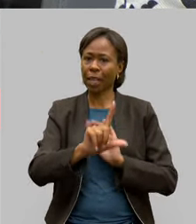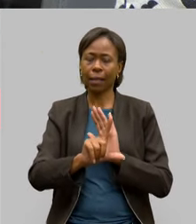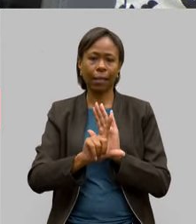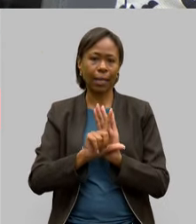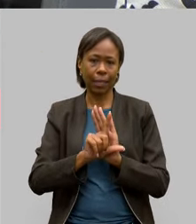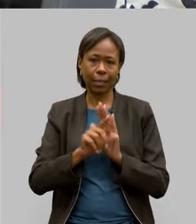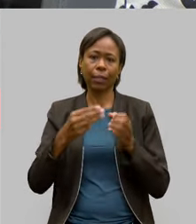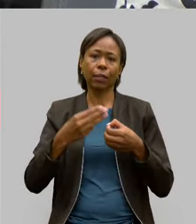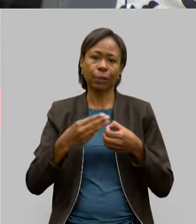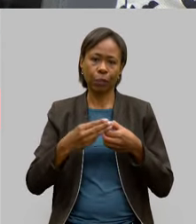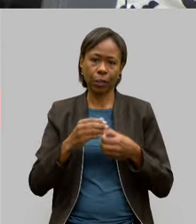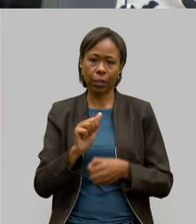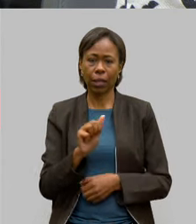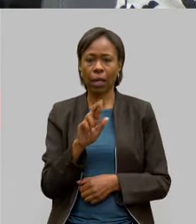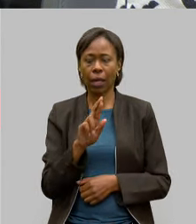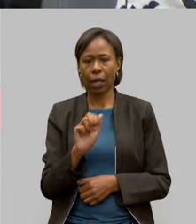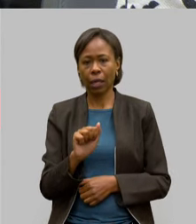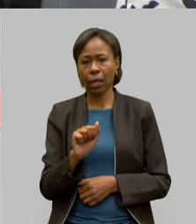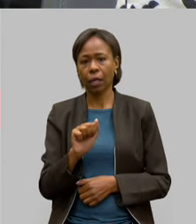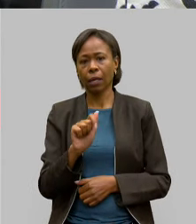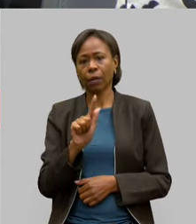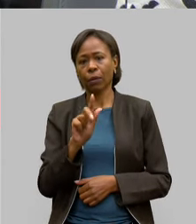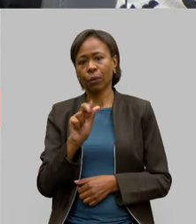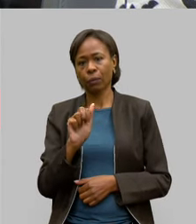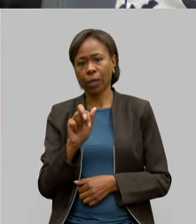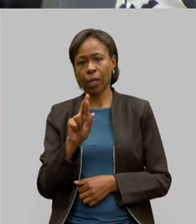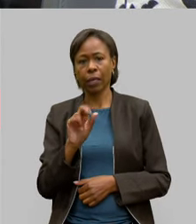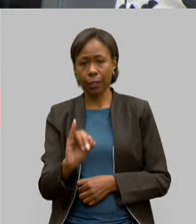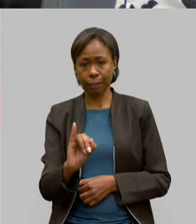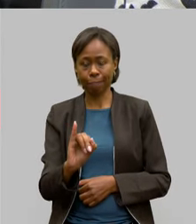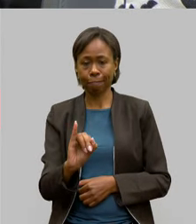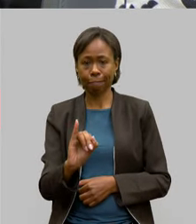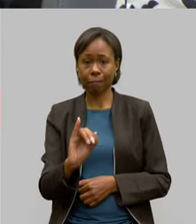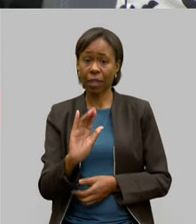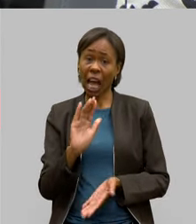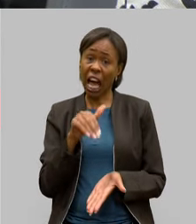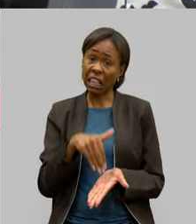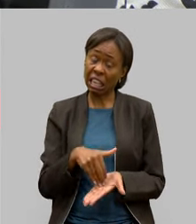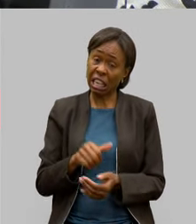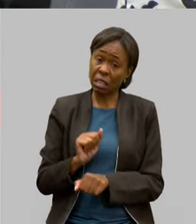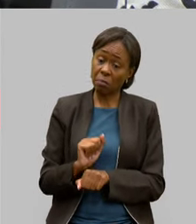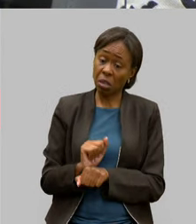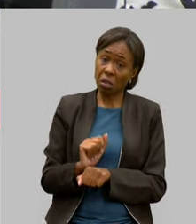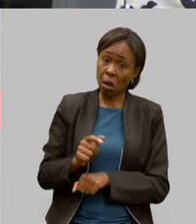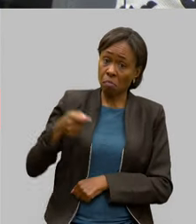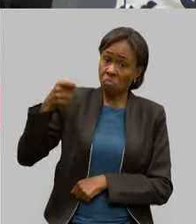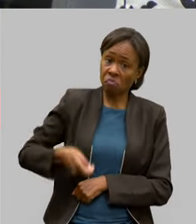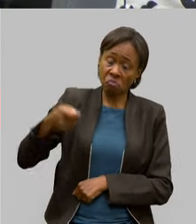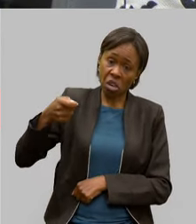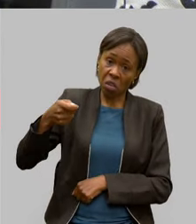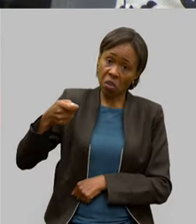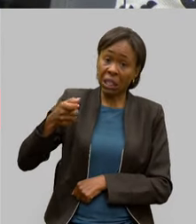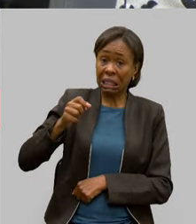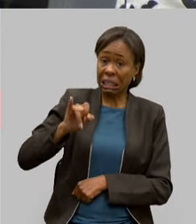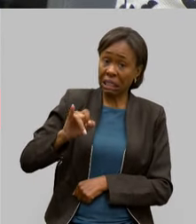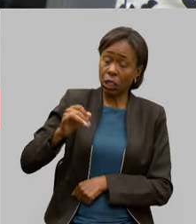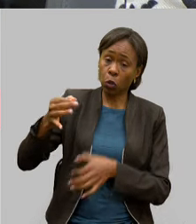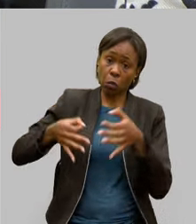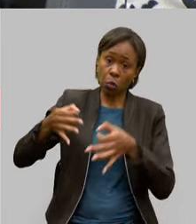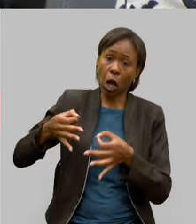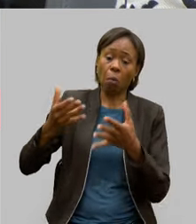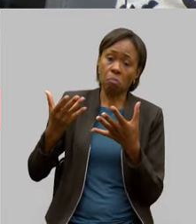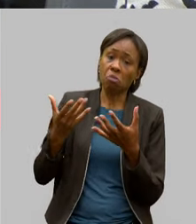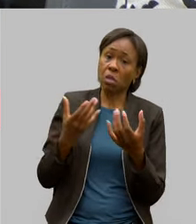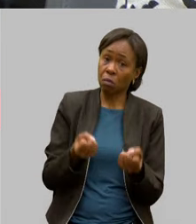Araguari né ao menos até o julgamento do mérito entendeu o Tribunal de Justiça que haja que ocorria o